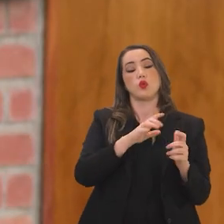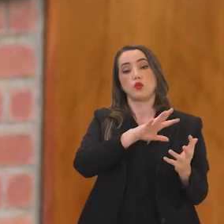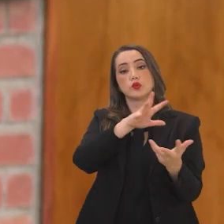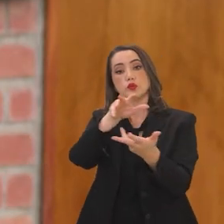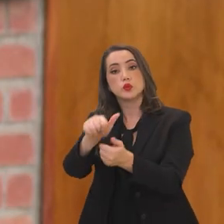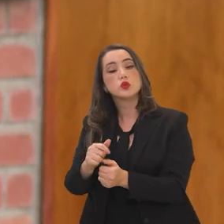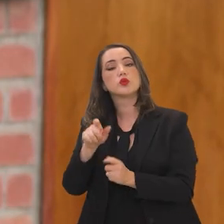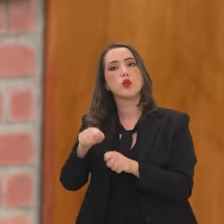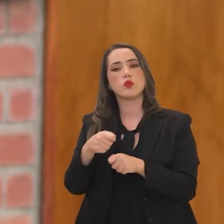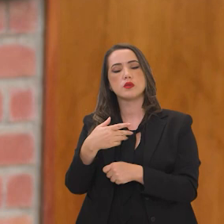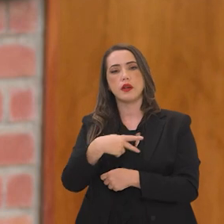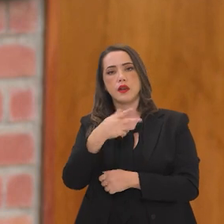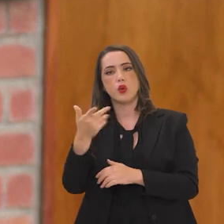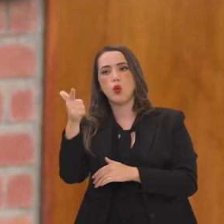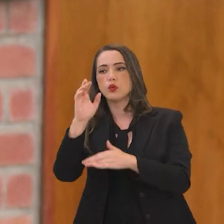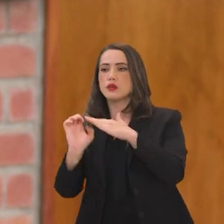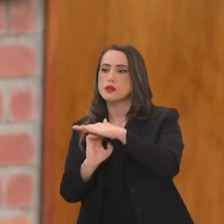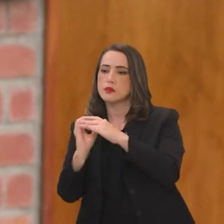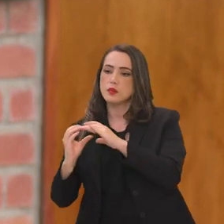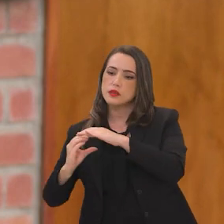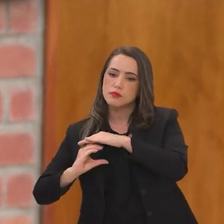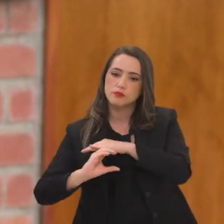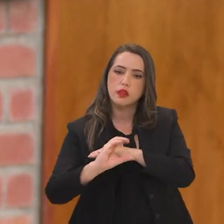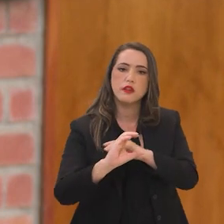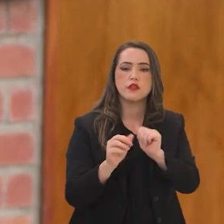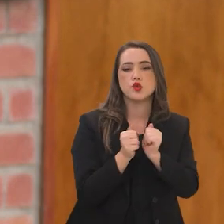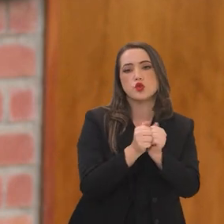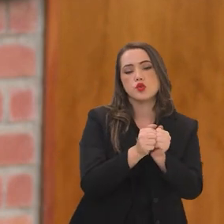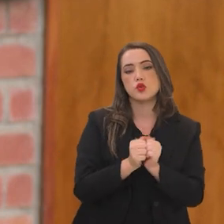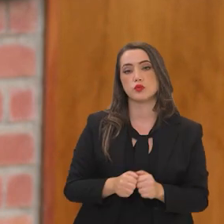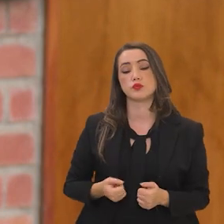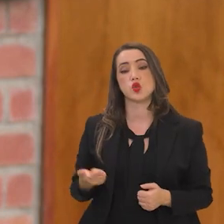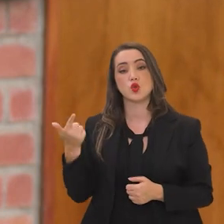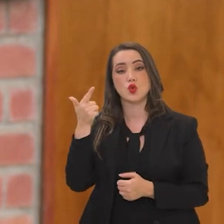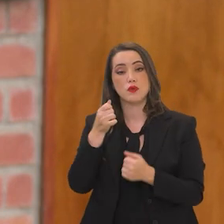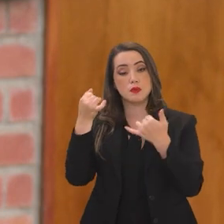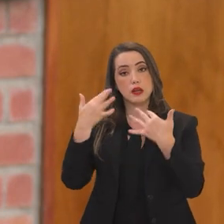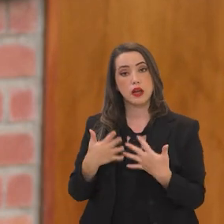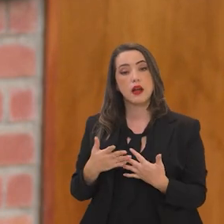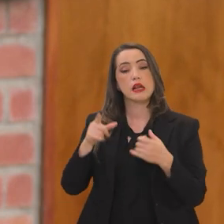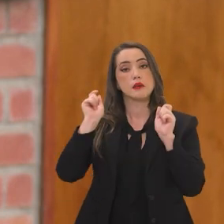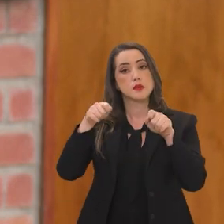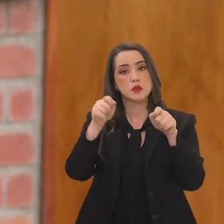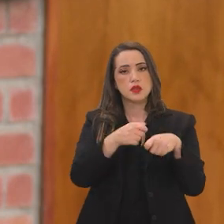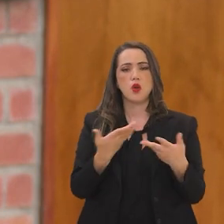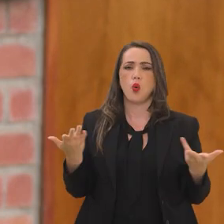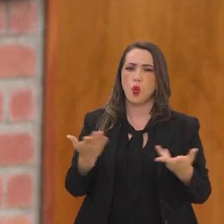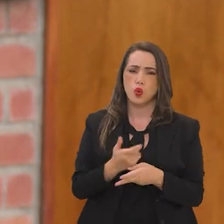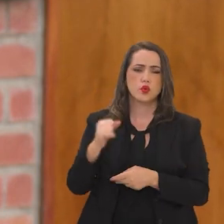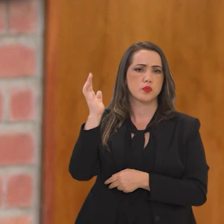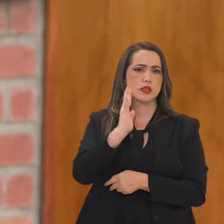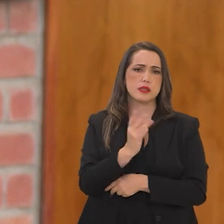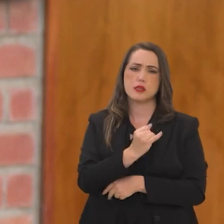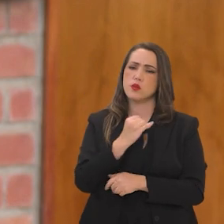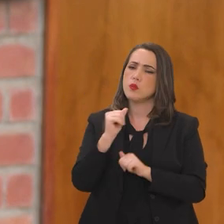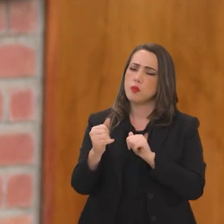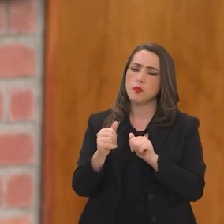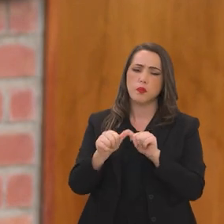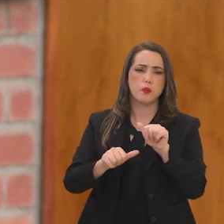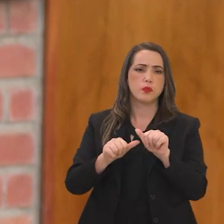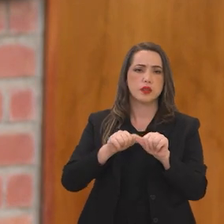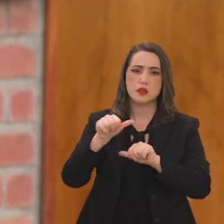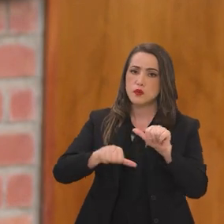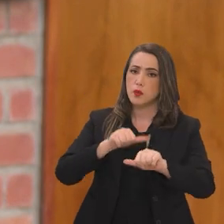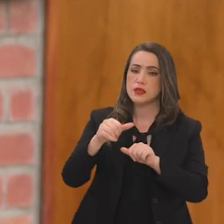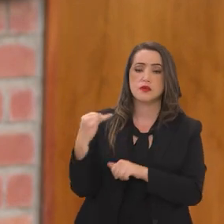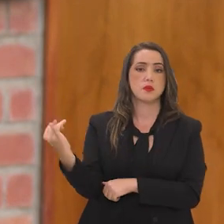você consegue atrair esse Capital privado novamente essa questão da gente pegar esse potencial enorme que o Brasil tem transformar